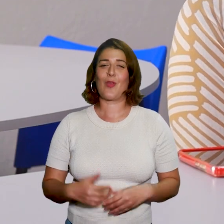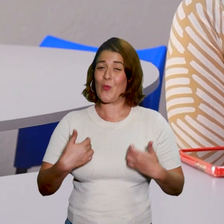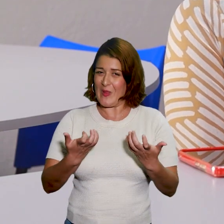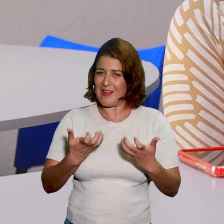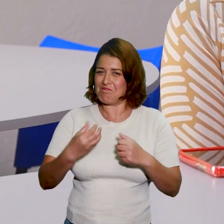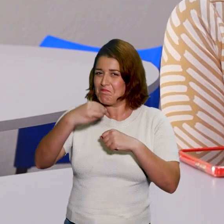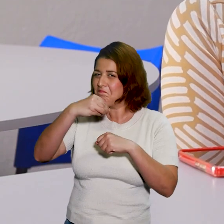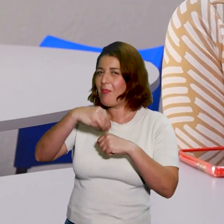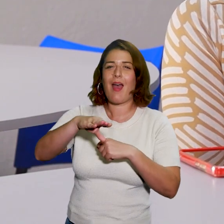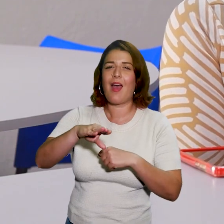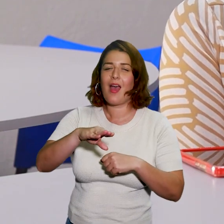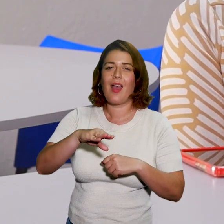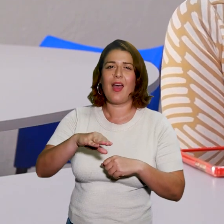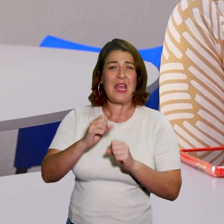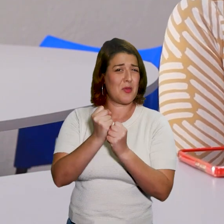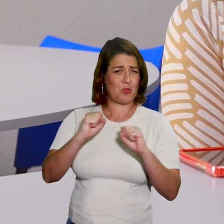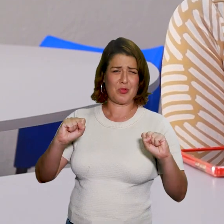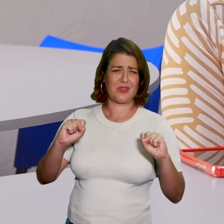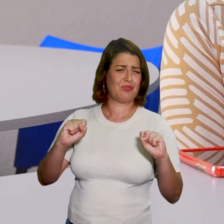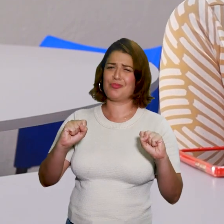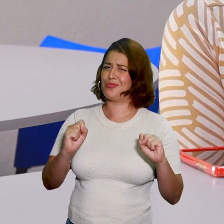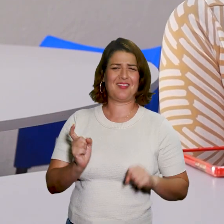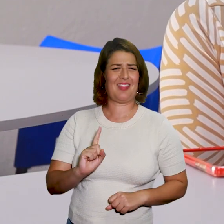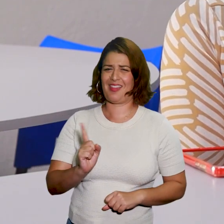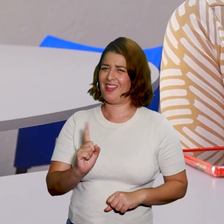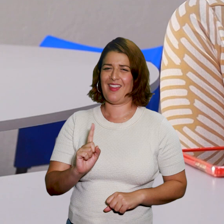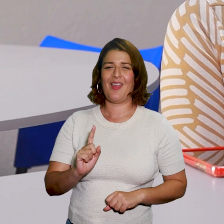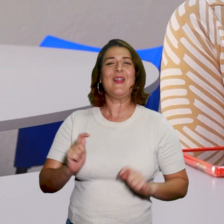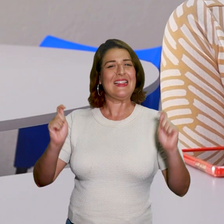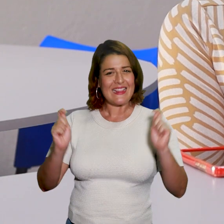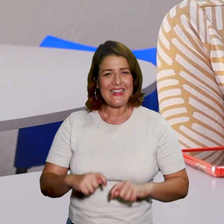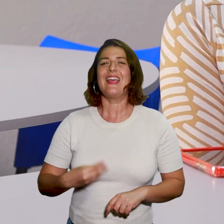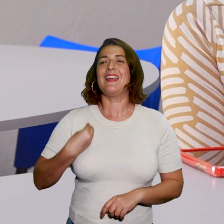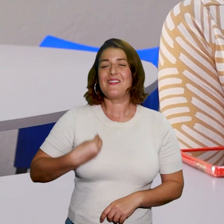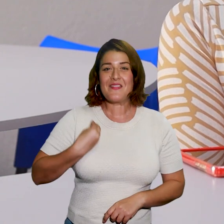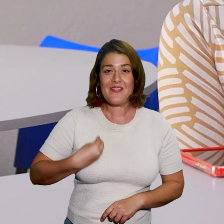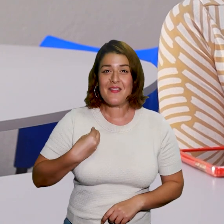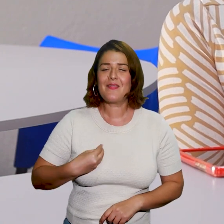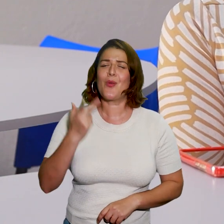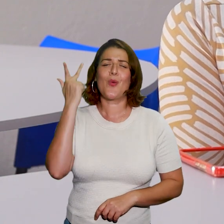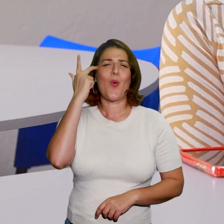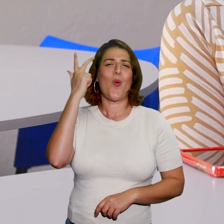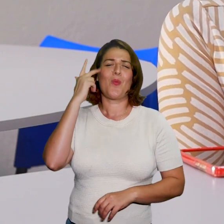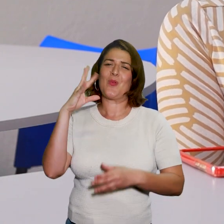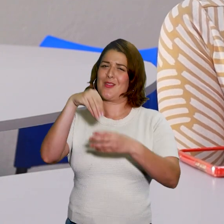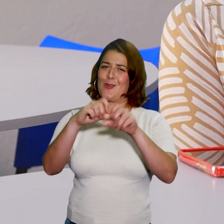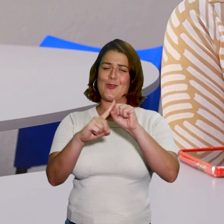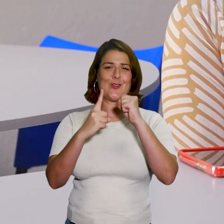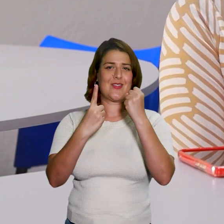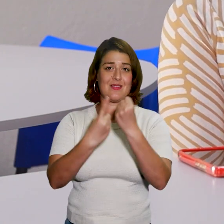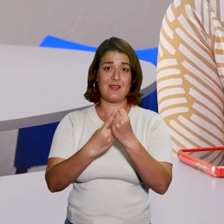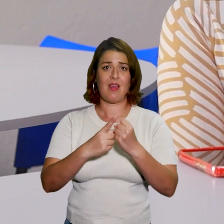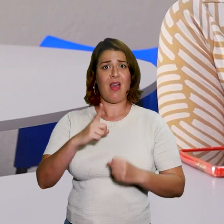Eu gostaria de deixar, né, que não é impossível você viver uma vida comum em